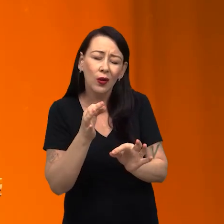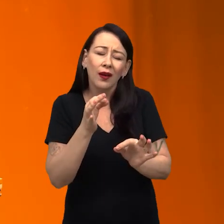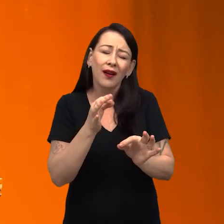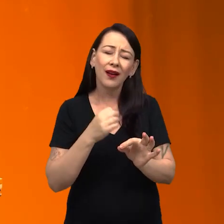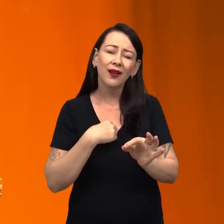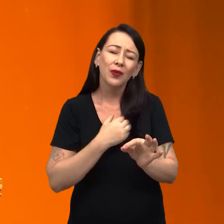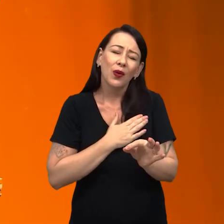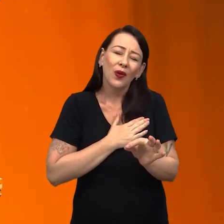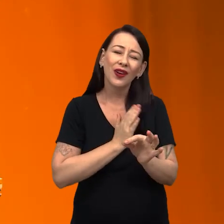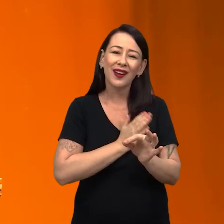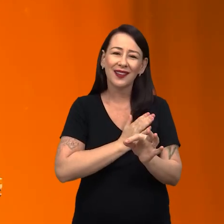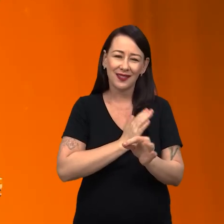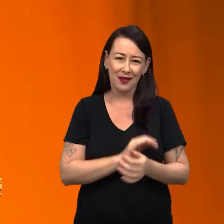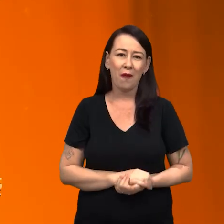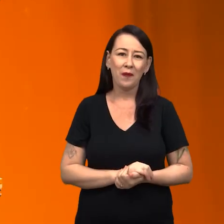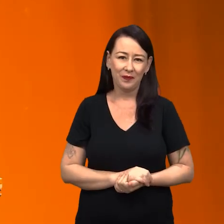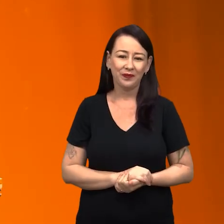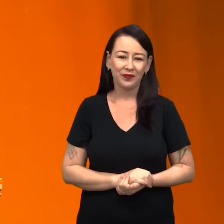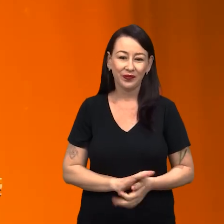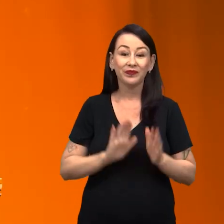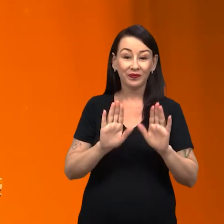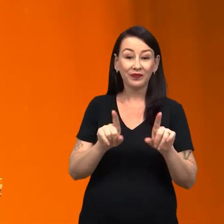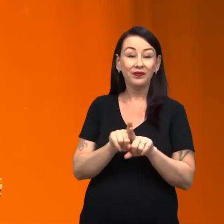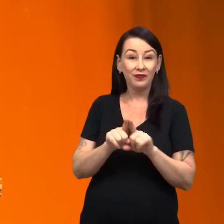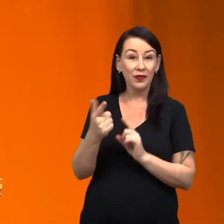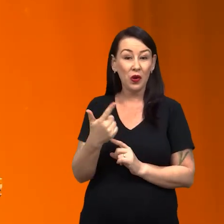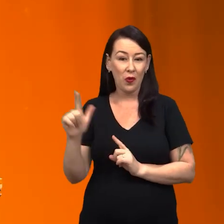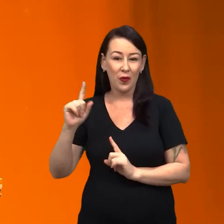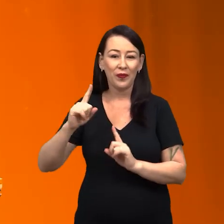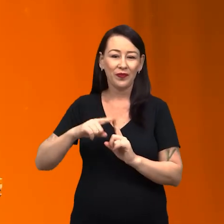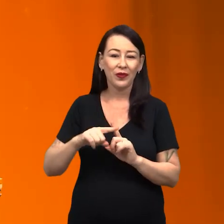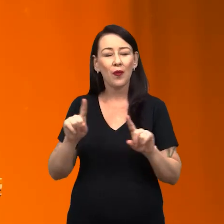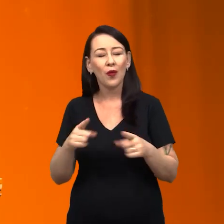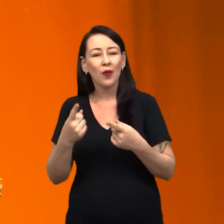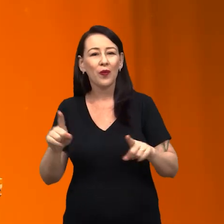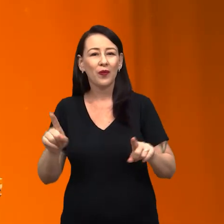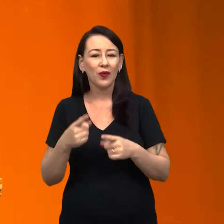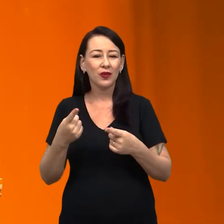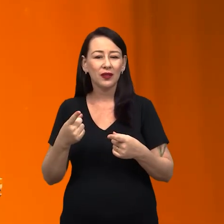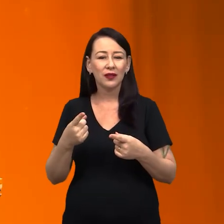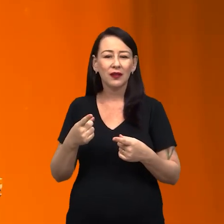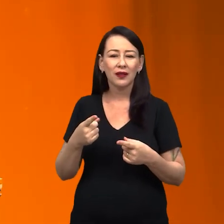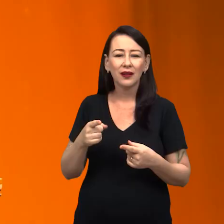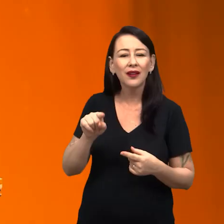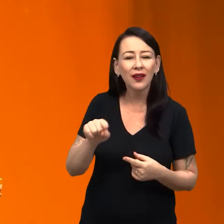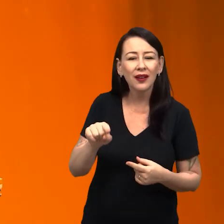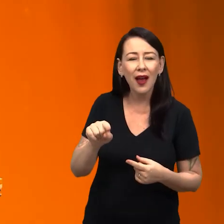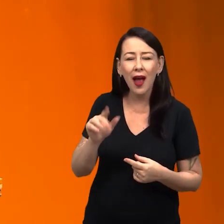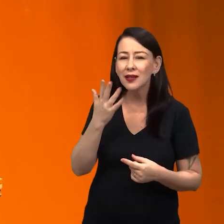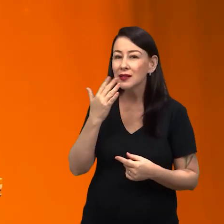meu coração? Tem uma variante que o Roquinho canta também, que é linda, que no final termina: